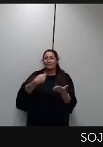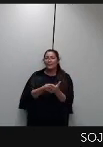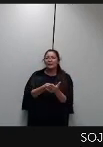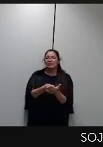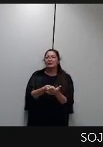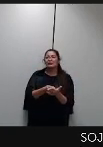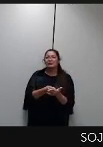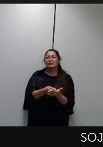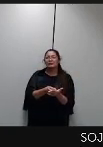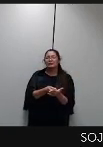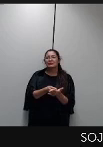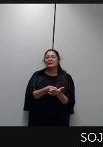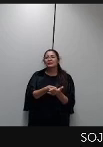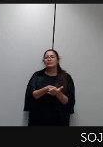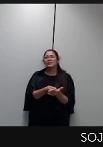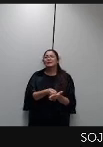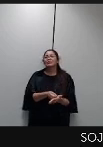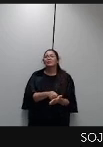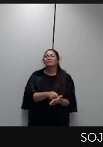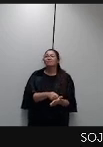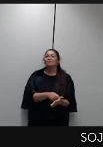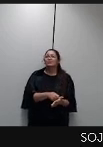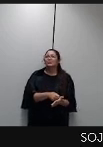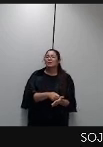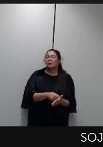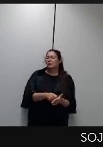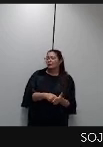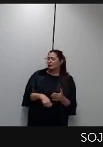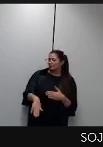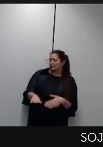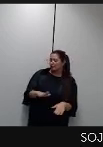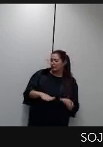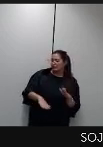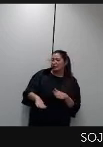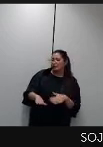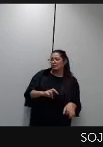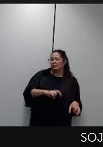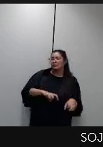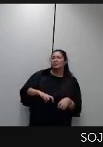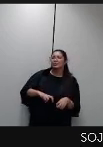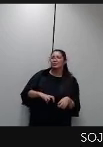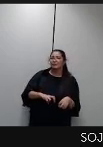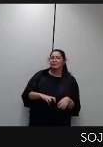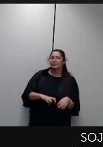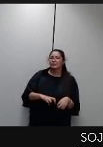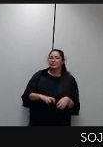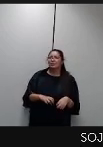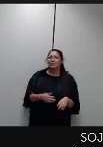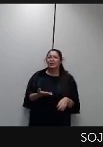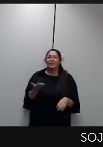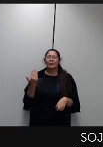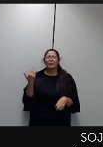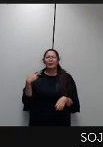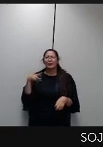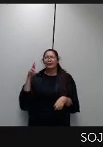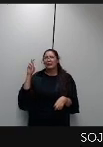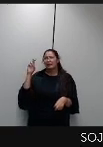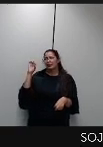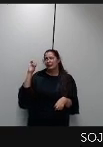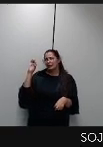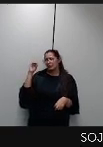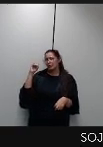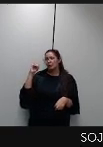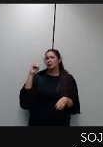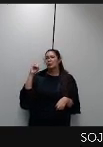conhecimento público foi um município o veículo do município Rio das Ostras e não estou aqui focado que no